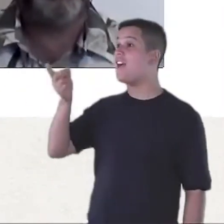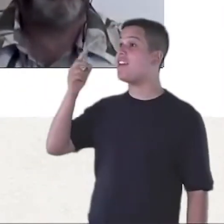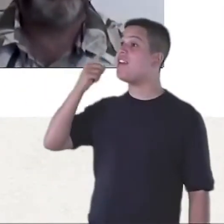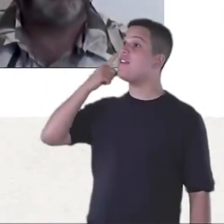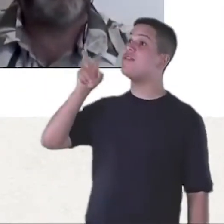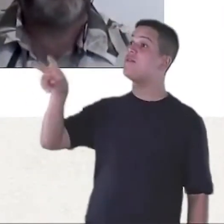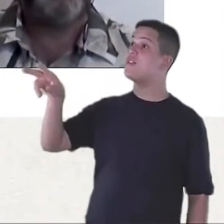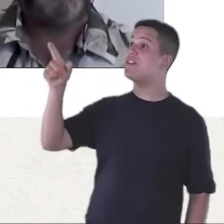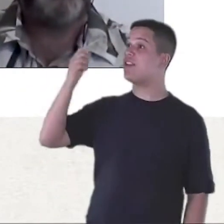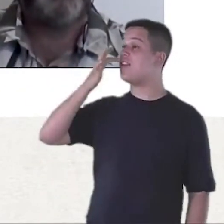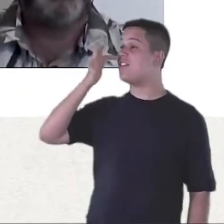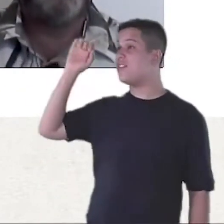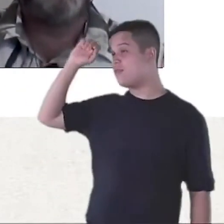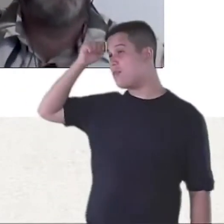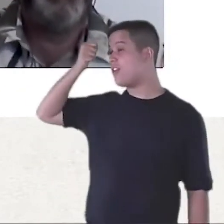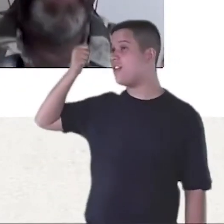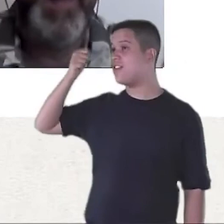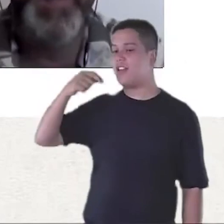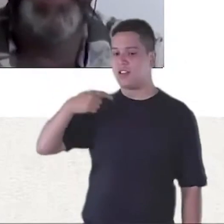pessoa.